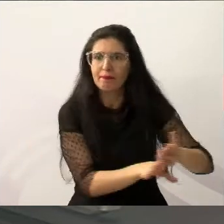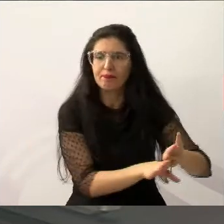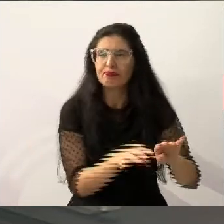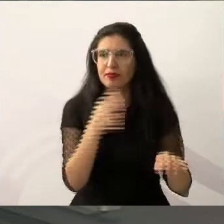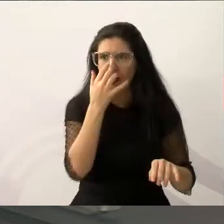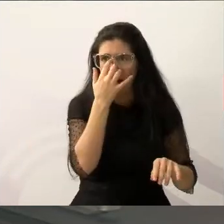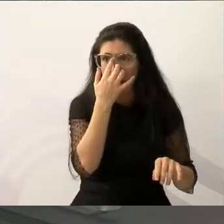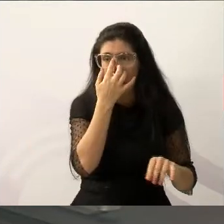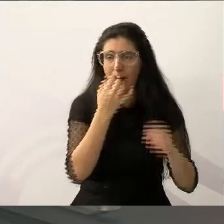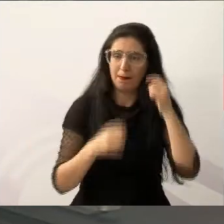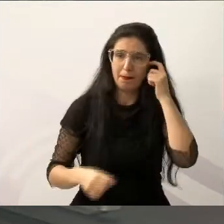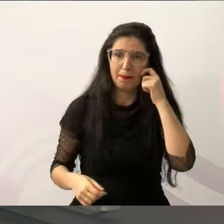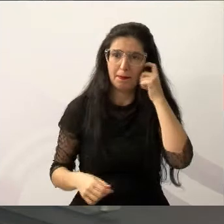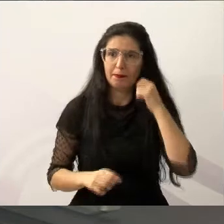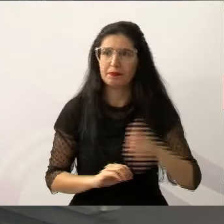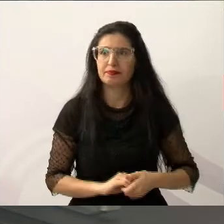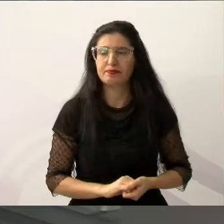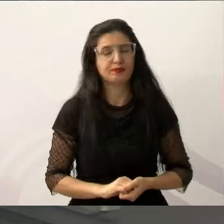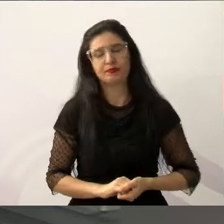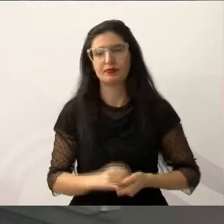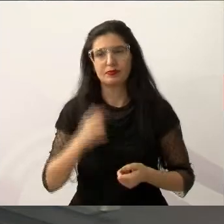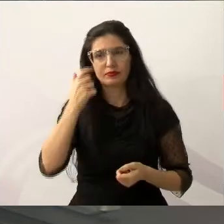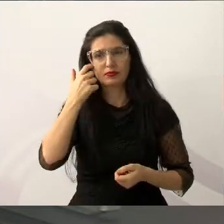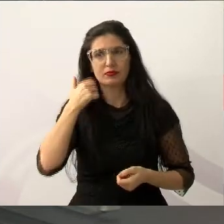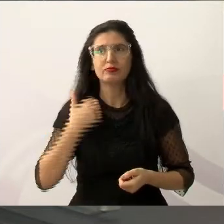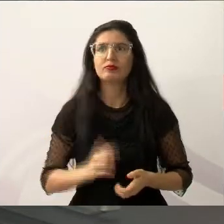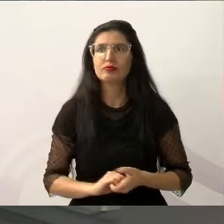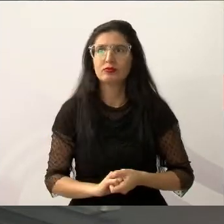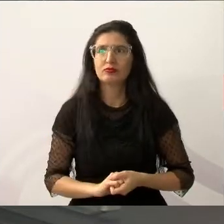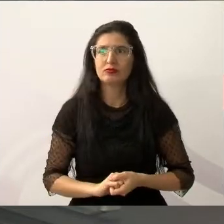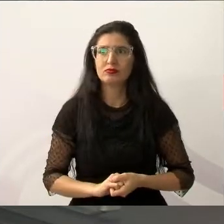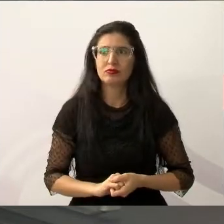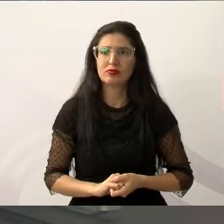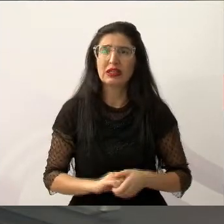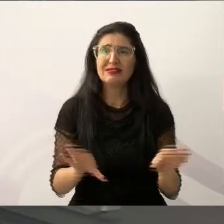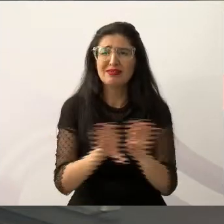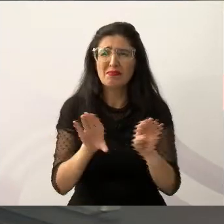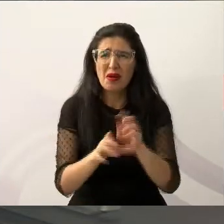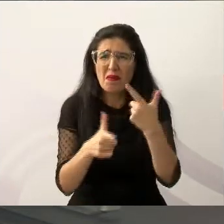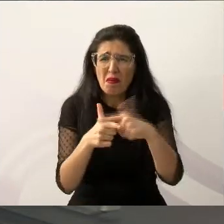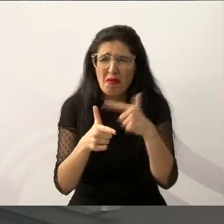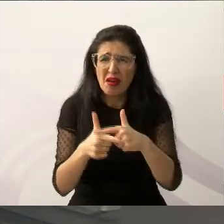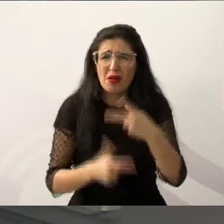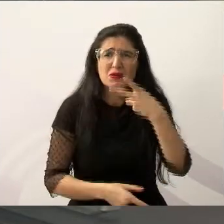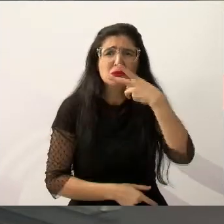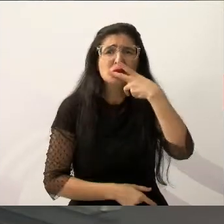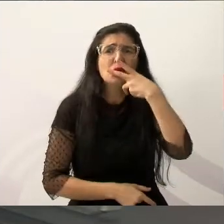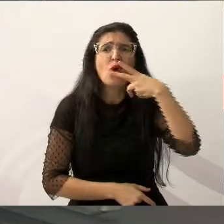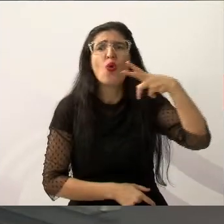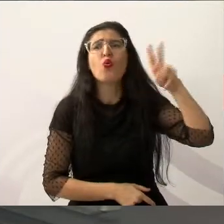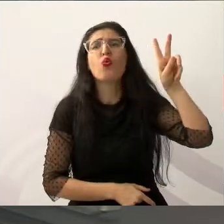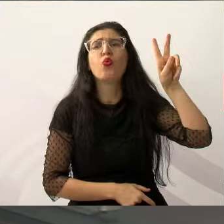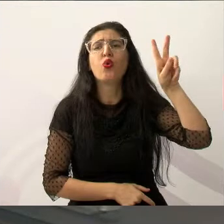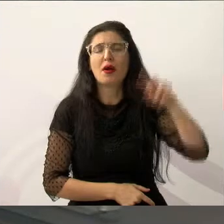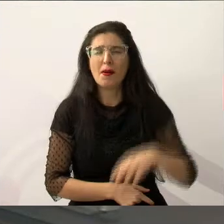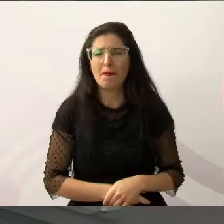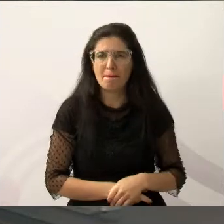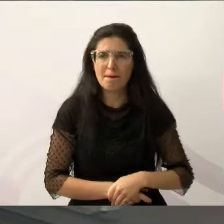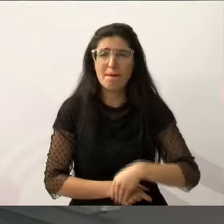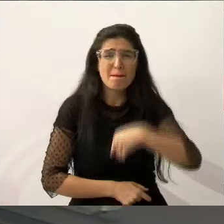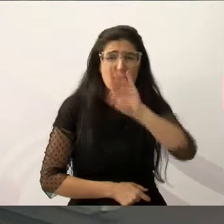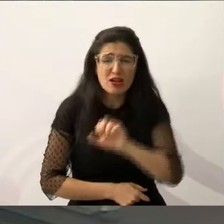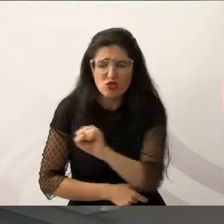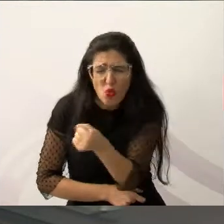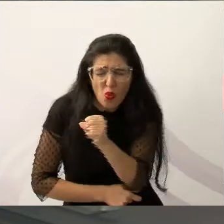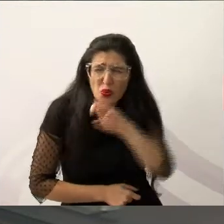acabam passando sem perceber, que é a epidemia do tabaco. O tabaco mata mais de 8 milhões